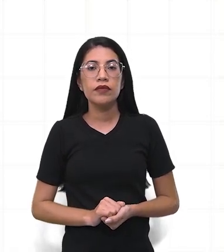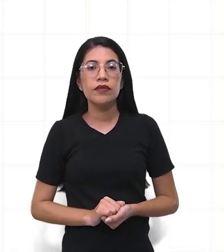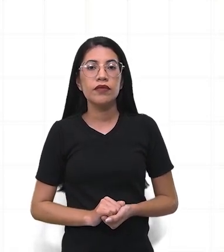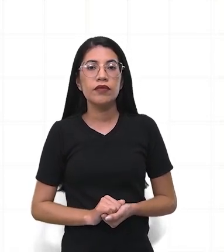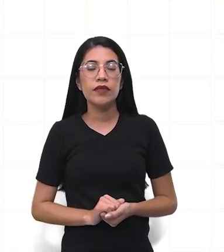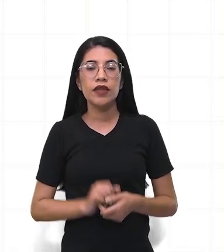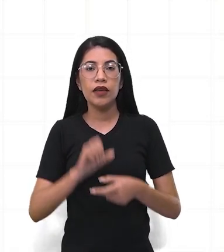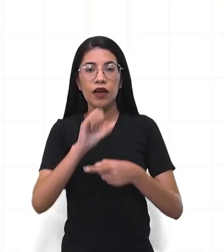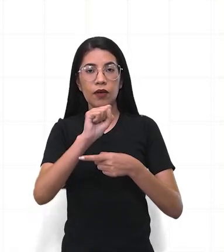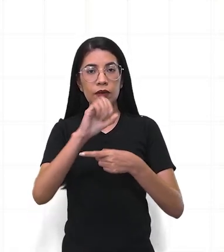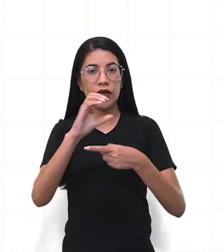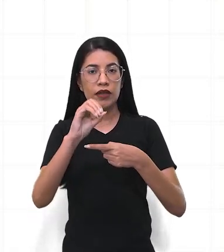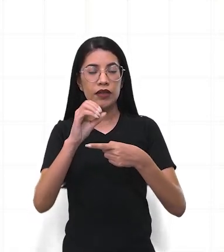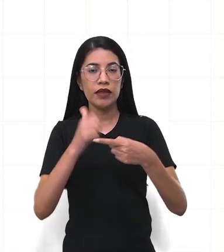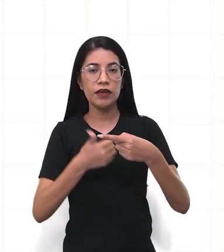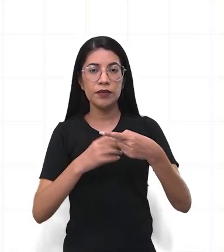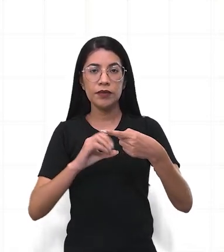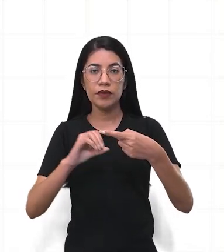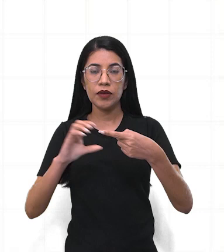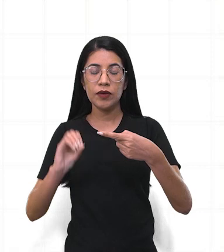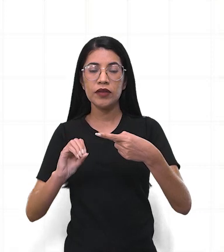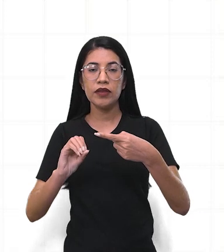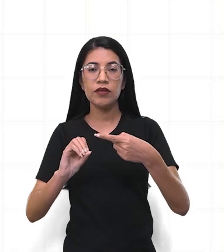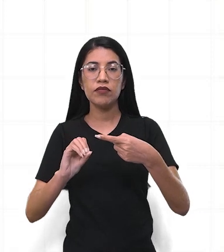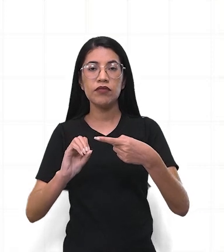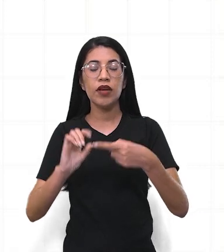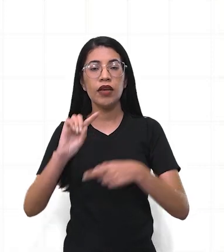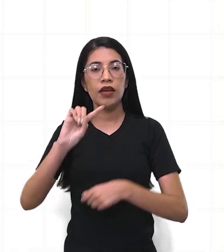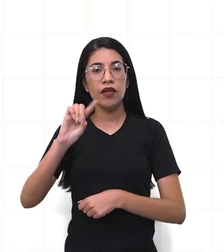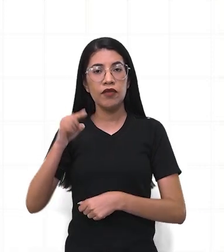Ok? E depois desloca a vírgula.